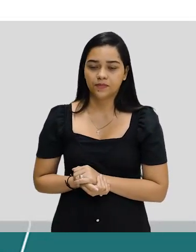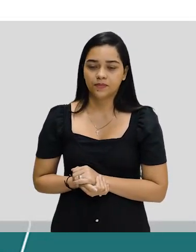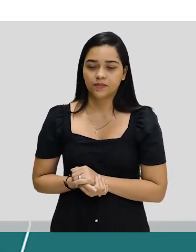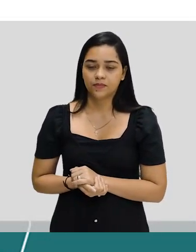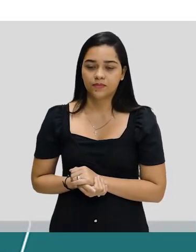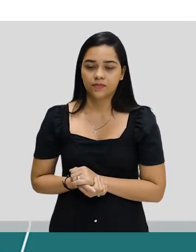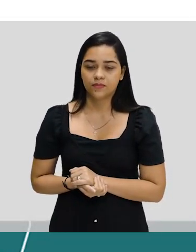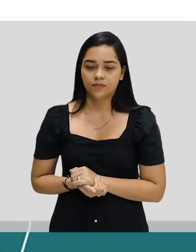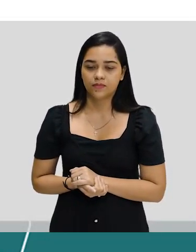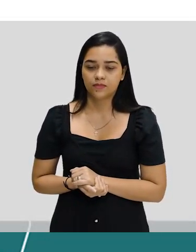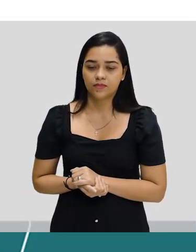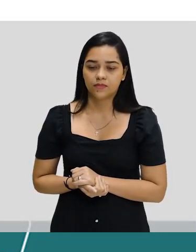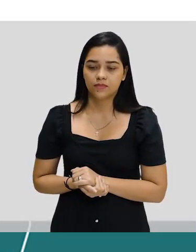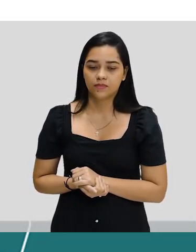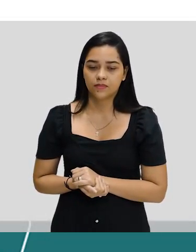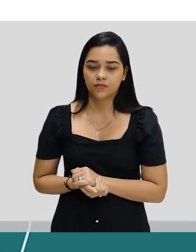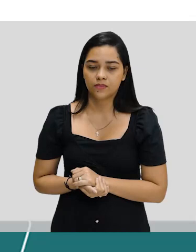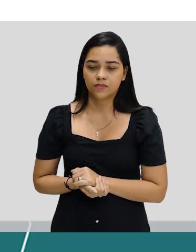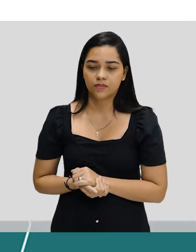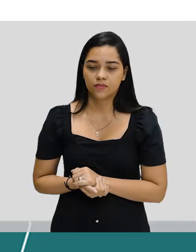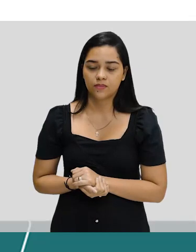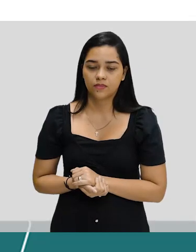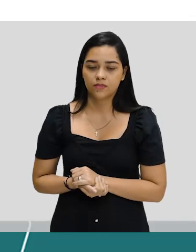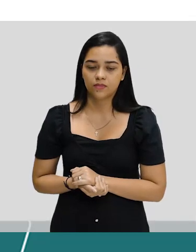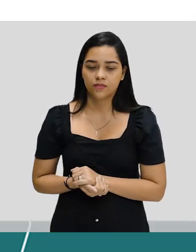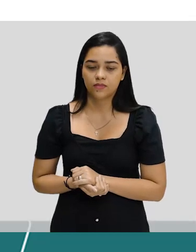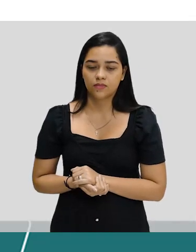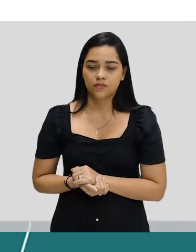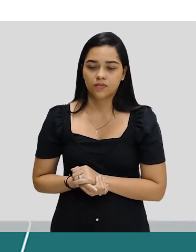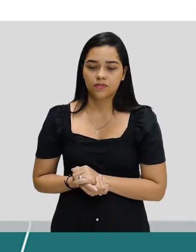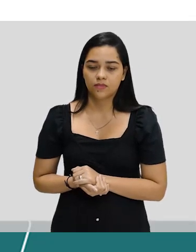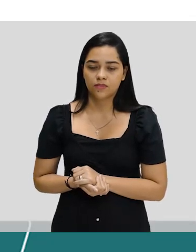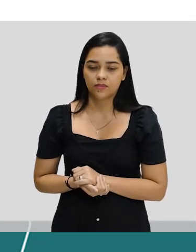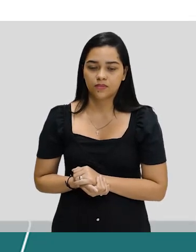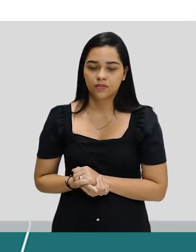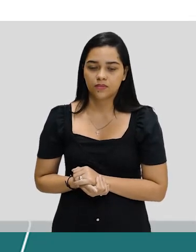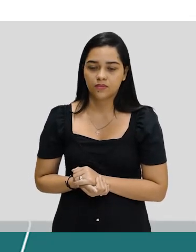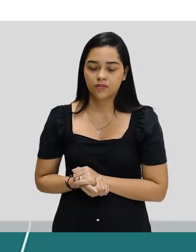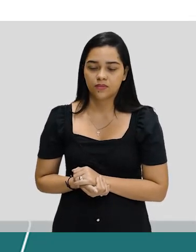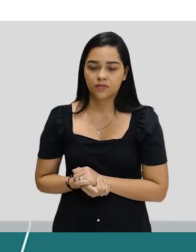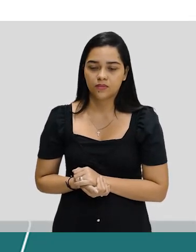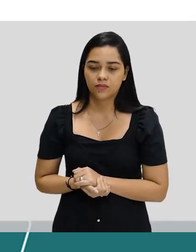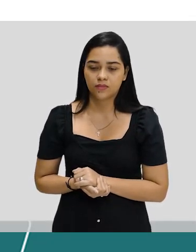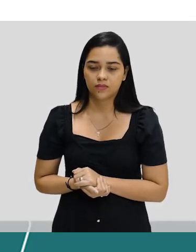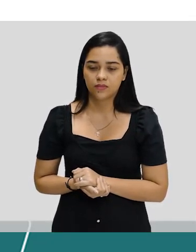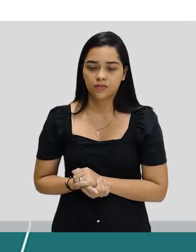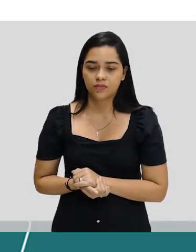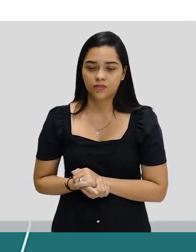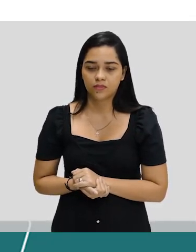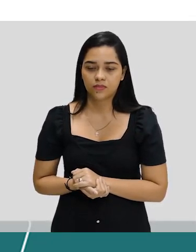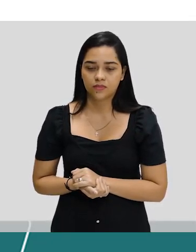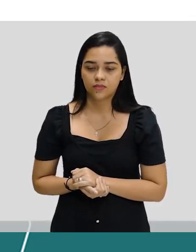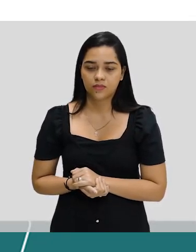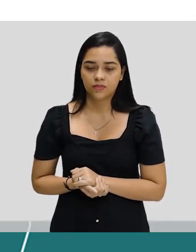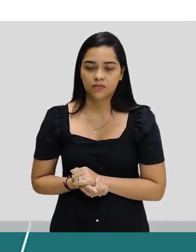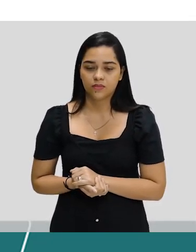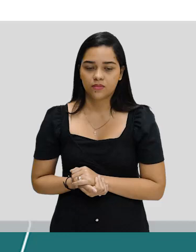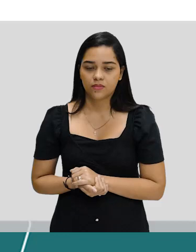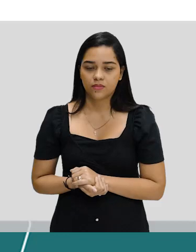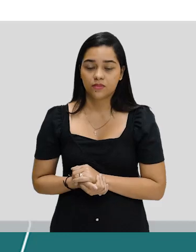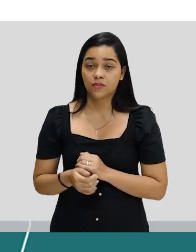fim do mês recebe é diferente de no fim do mês recebe, pois no primeiro caso é flagrante a ideia